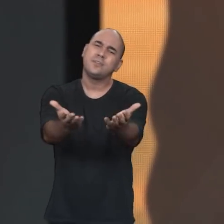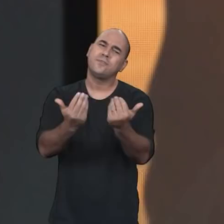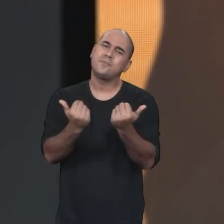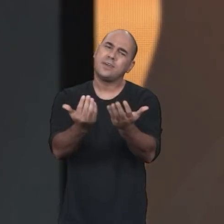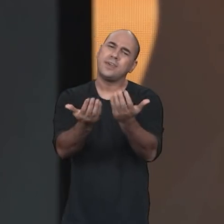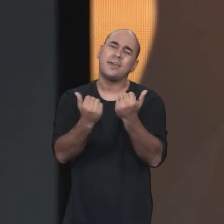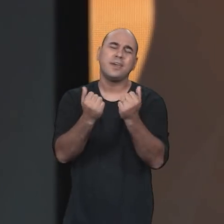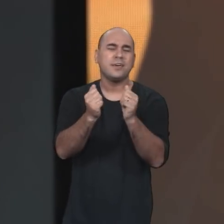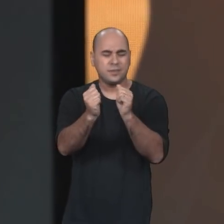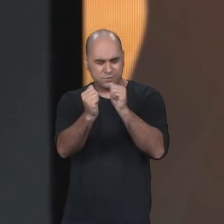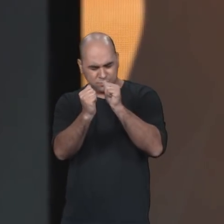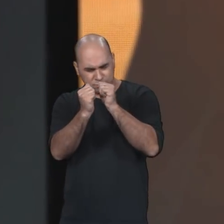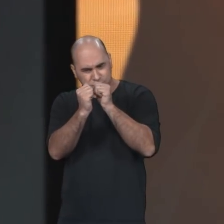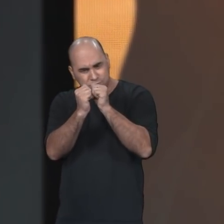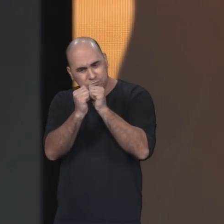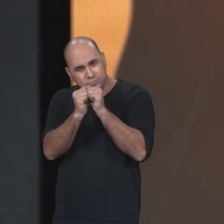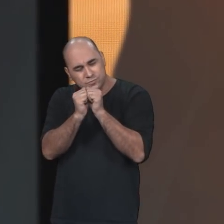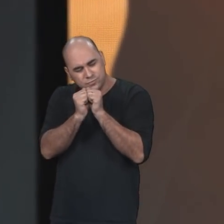estou.